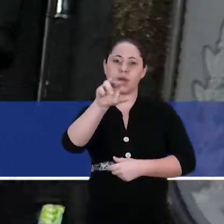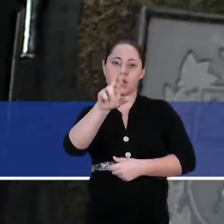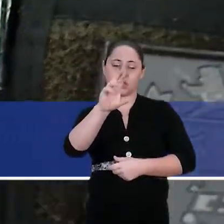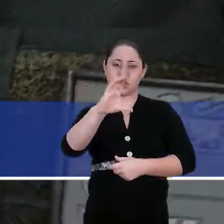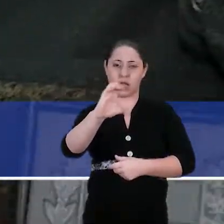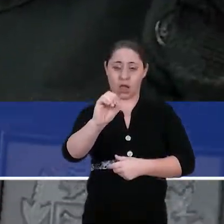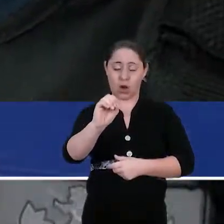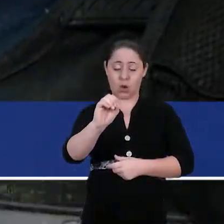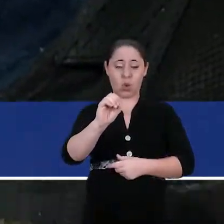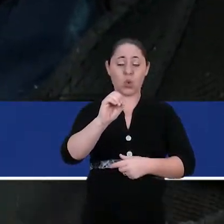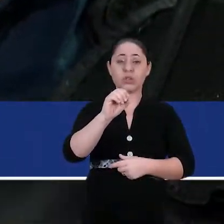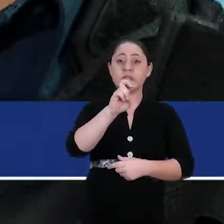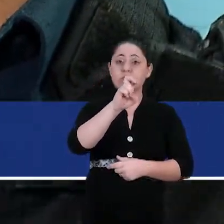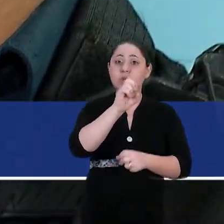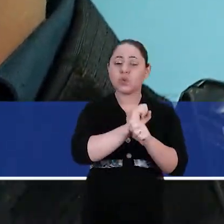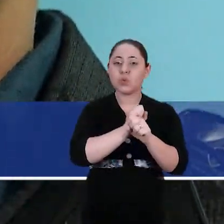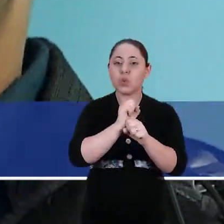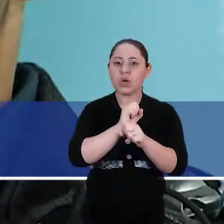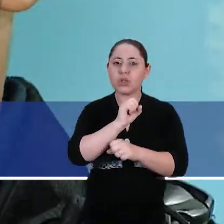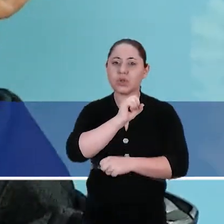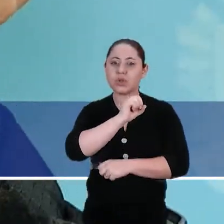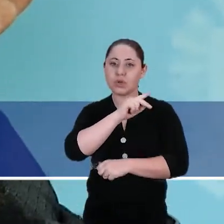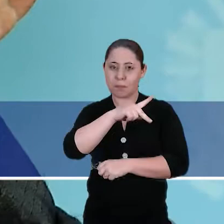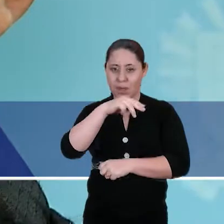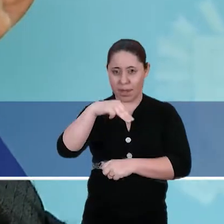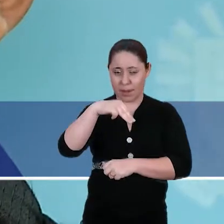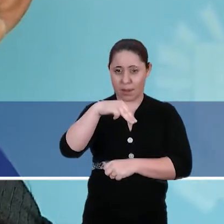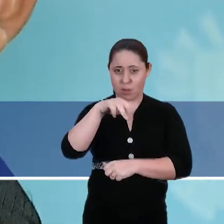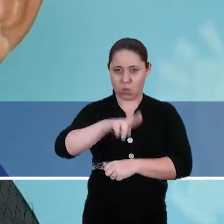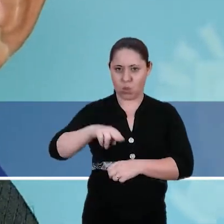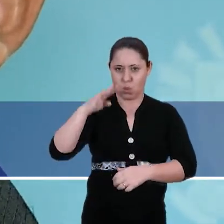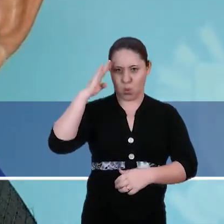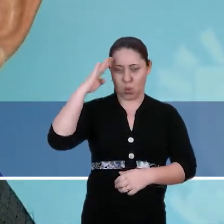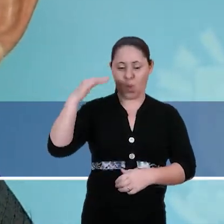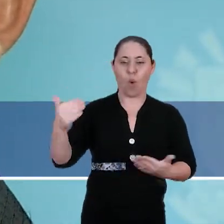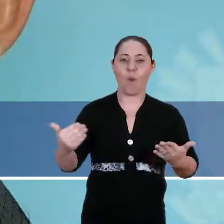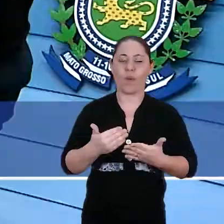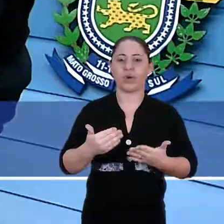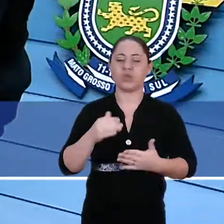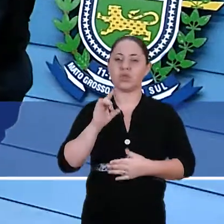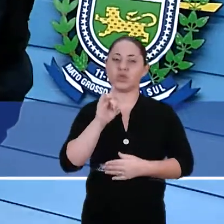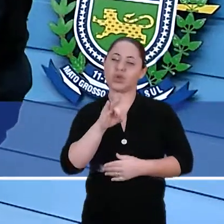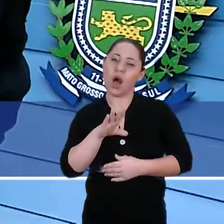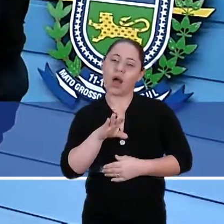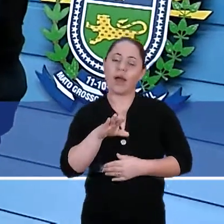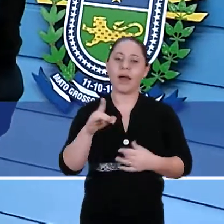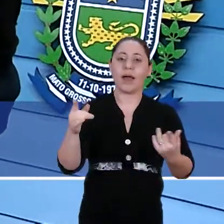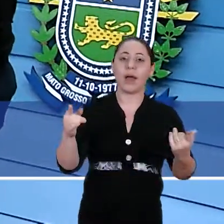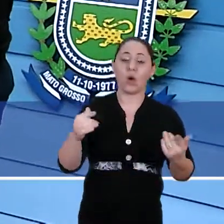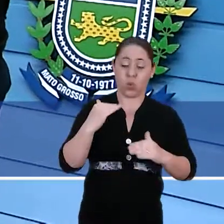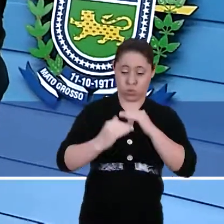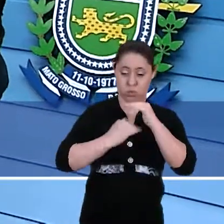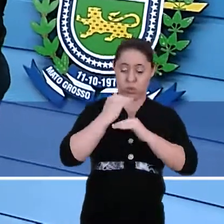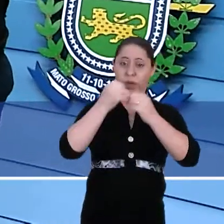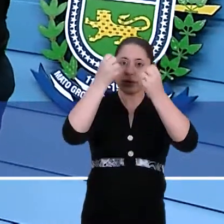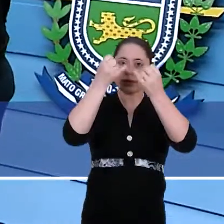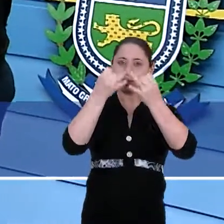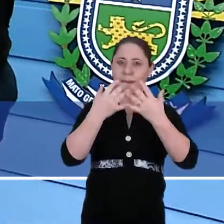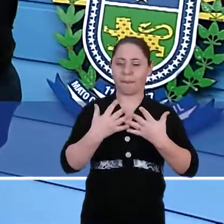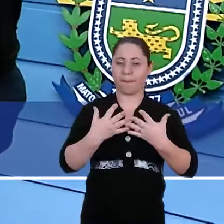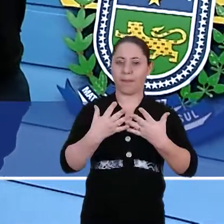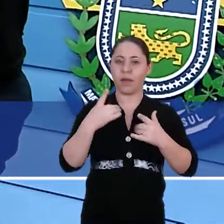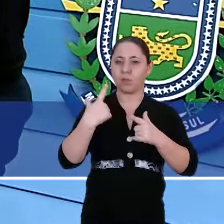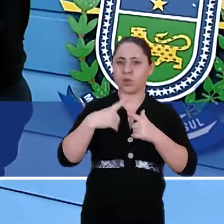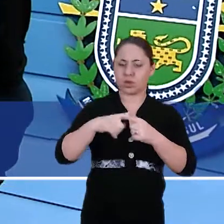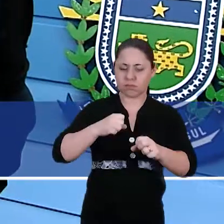dos Santos, com apenas 5 anos de polícia militar, ocupa hoje o posto de soldado. Mesmo assim, narra seu crescimento na